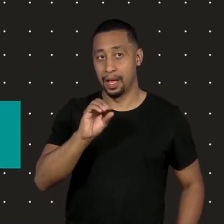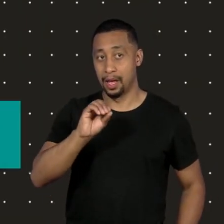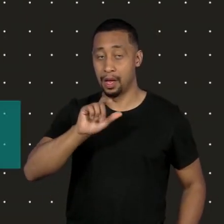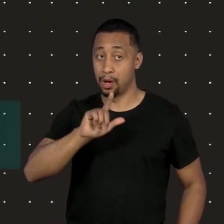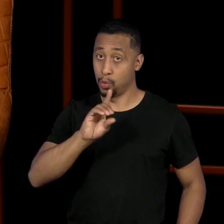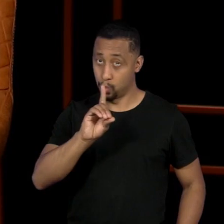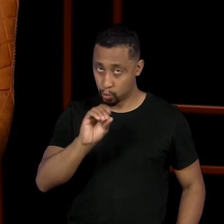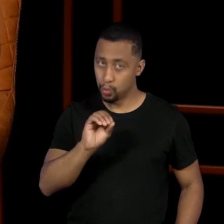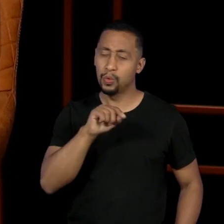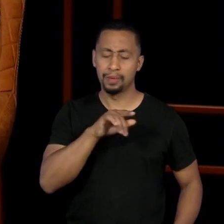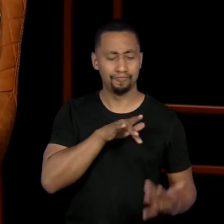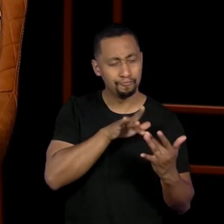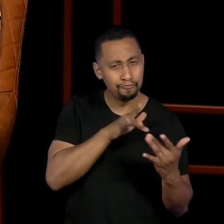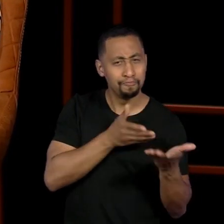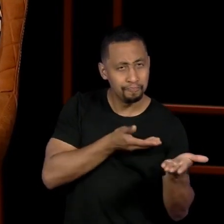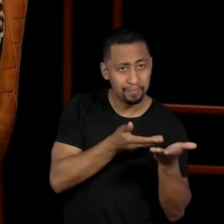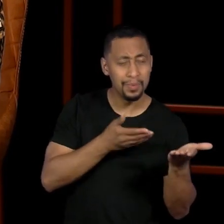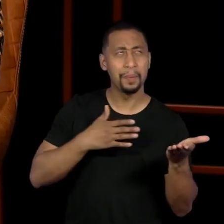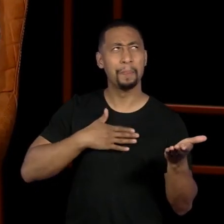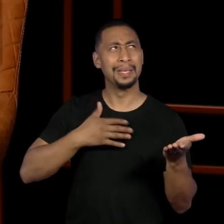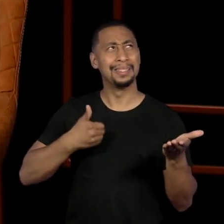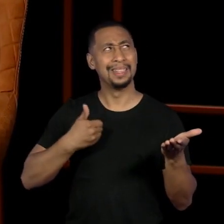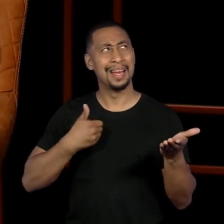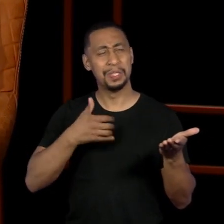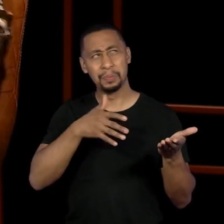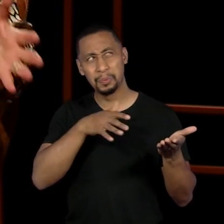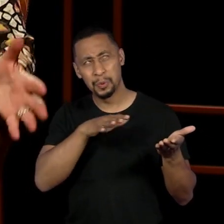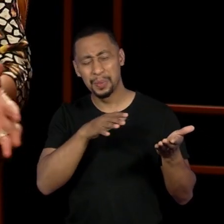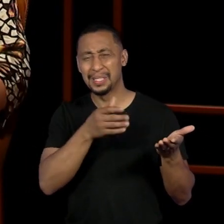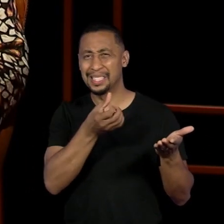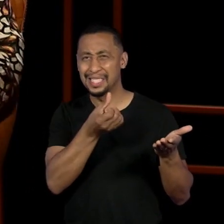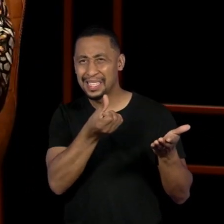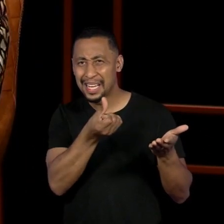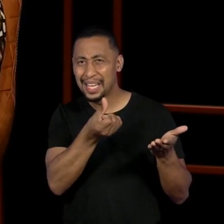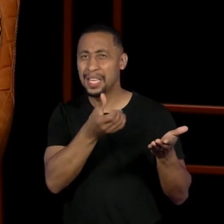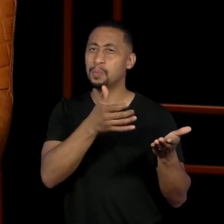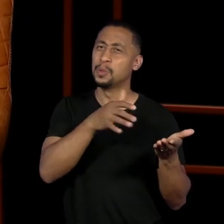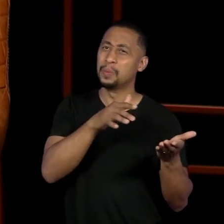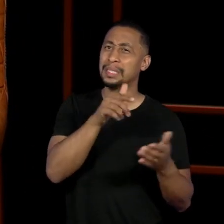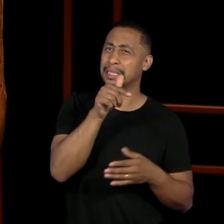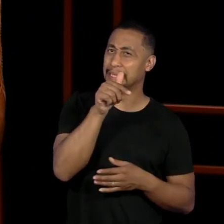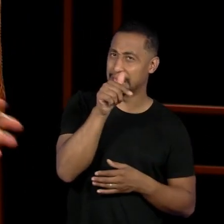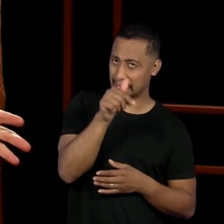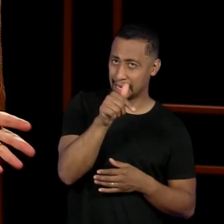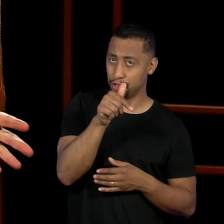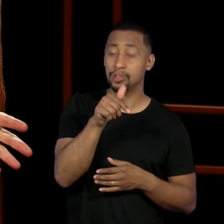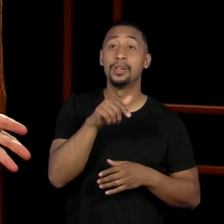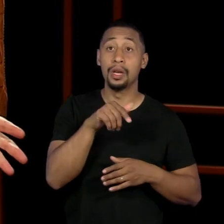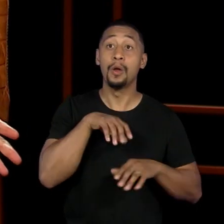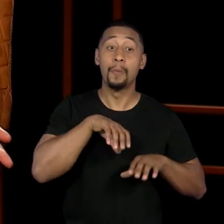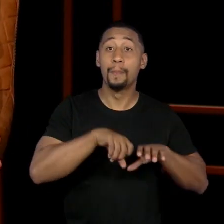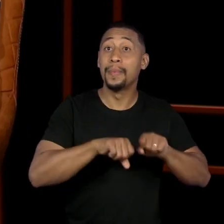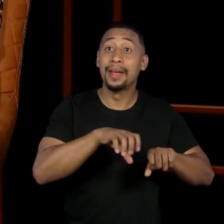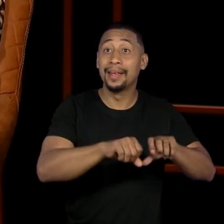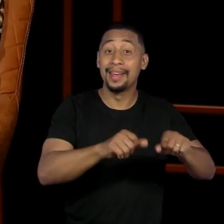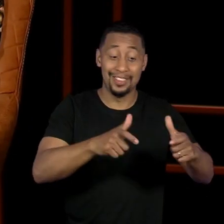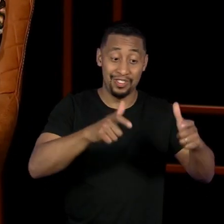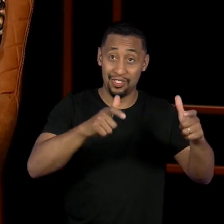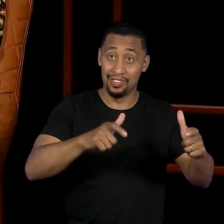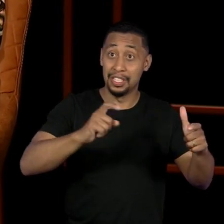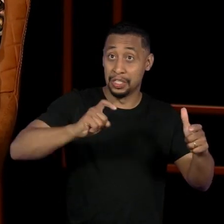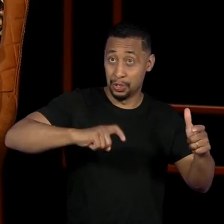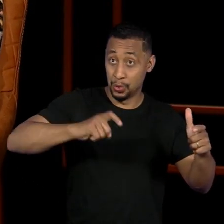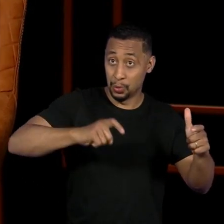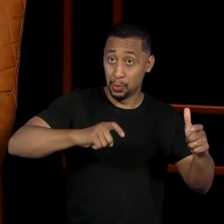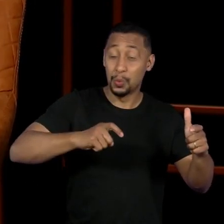anos, e trouxe uma montanha de discos para casa. Quem consumiu os discos, quem ouviu os discos